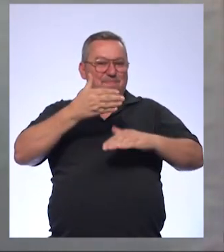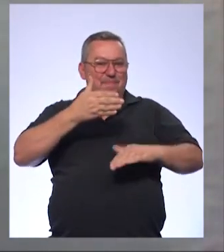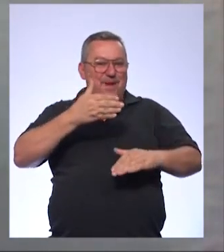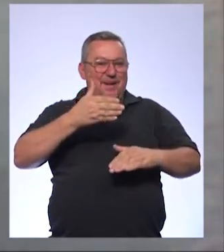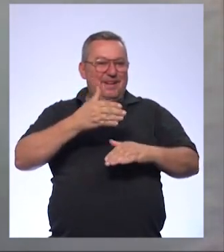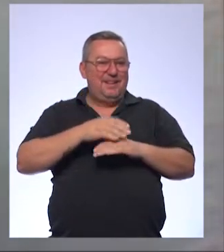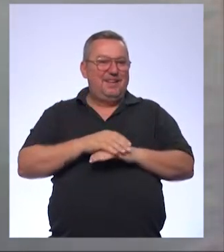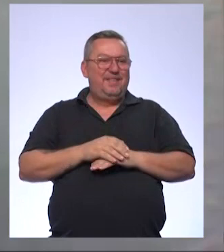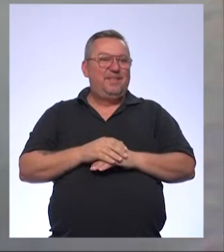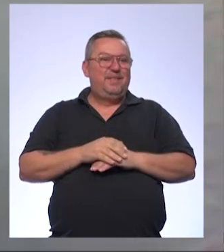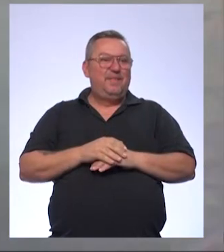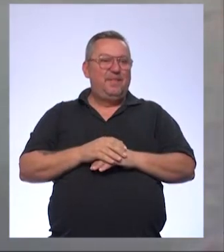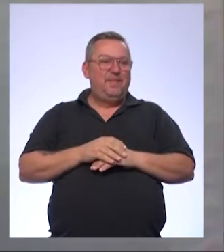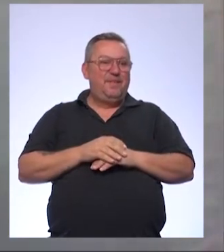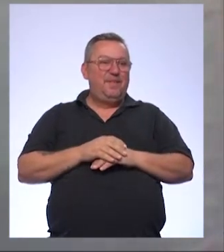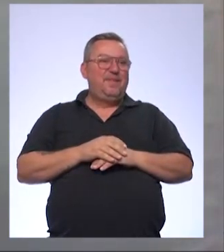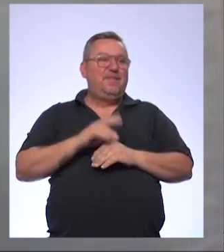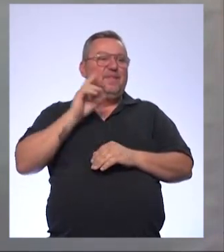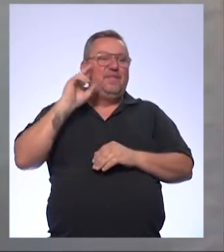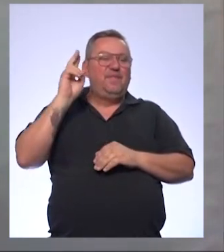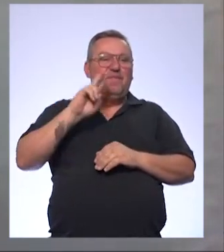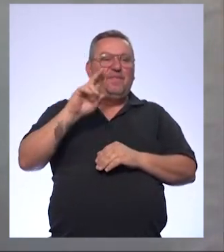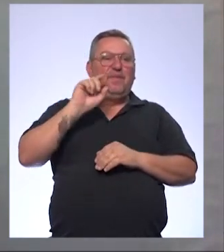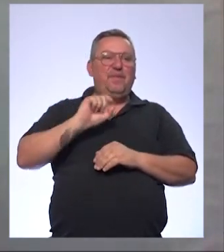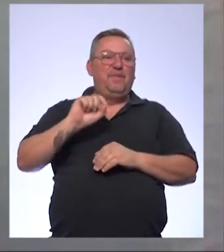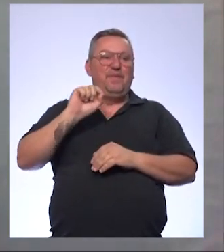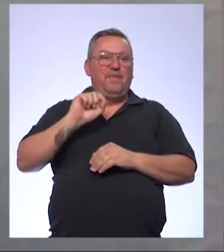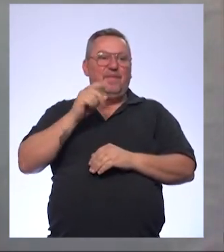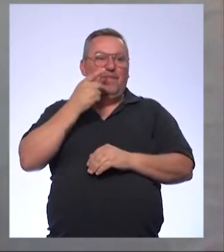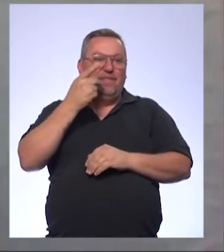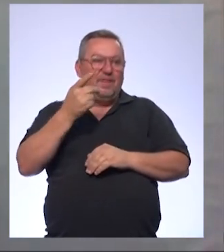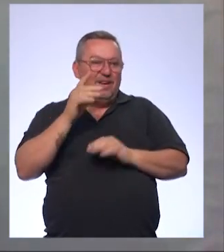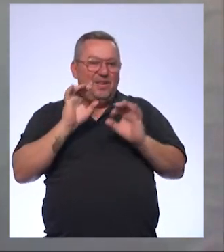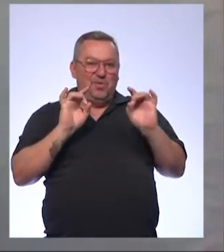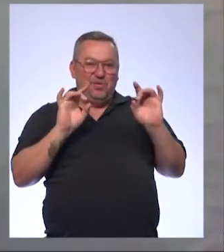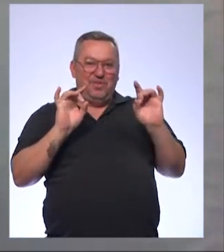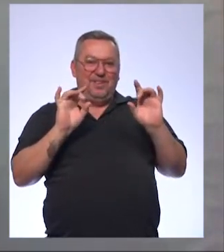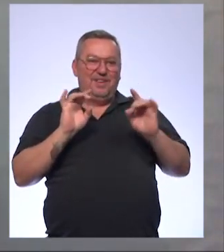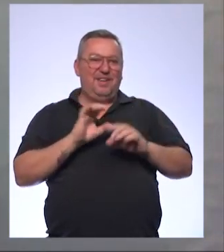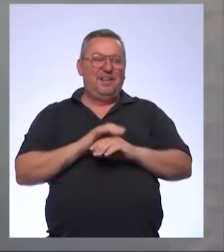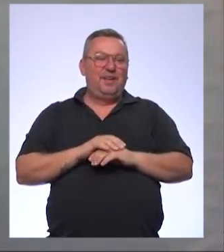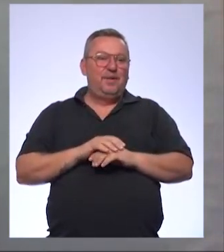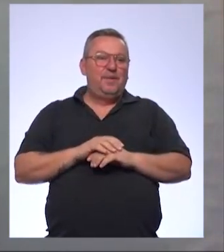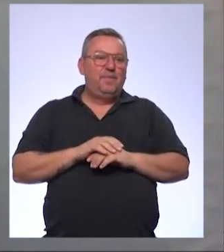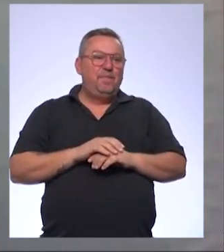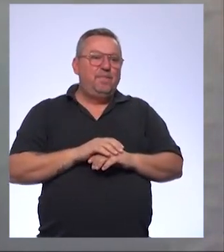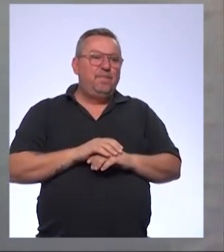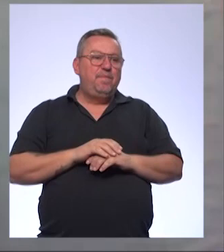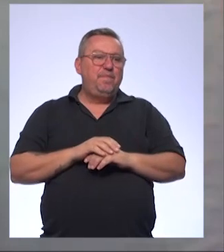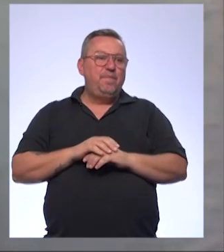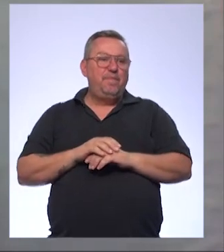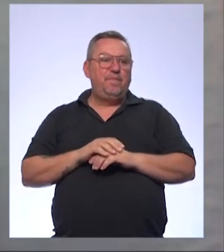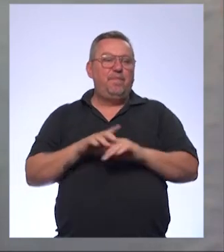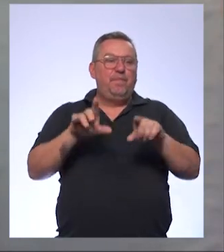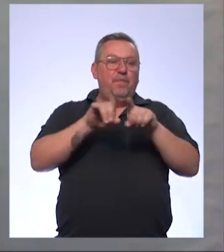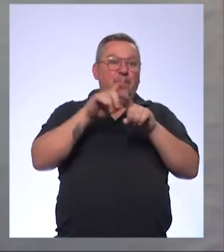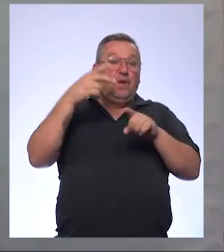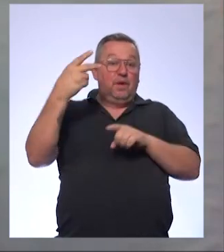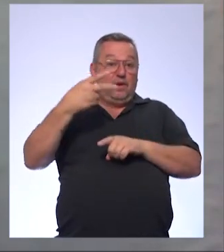ó. Eu fazer, tipo, um desdobramento da história, a gente fala tanto disso, né? 2ª era